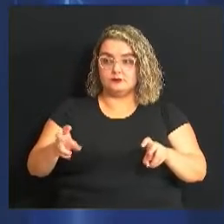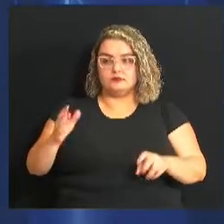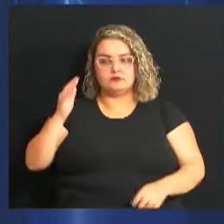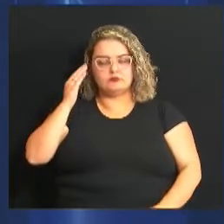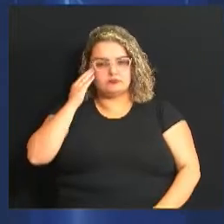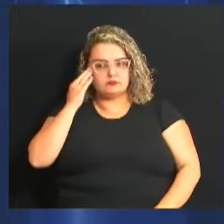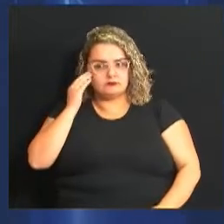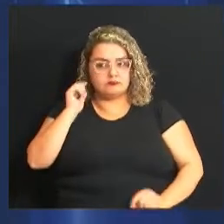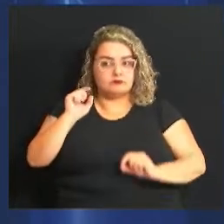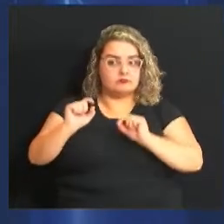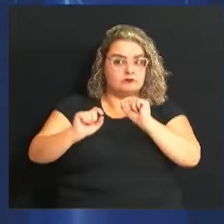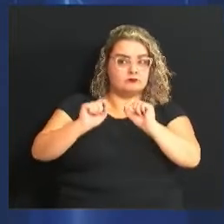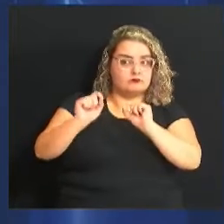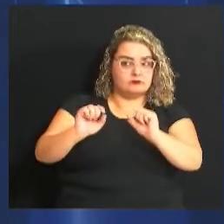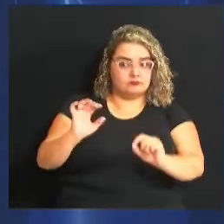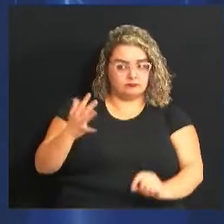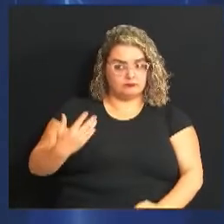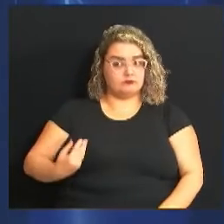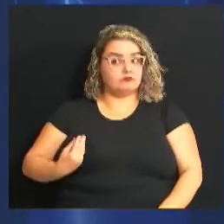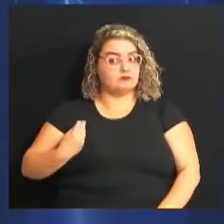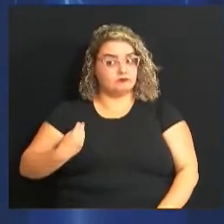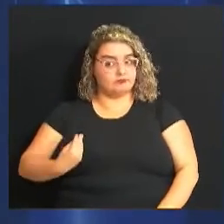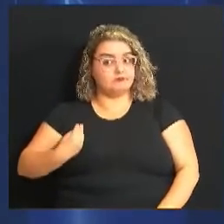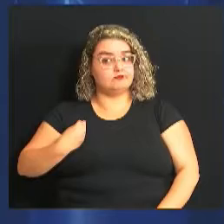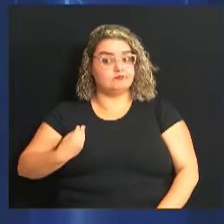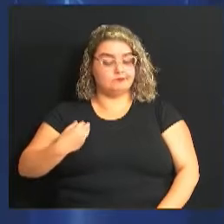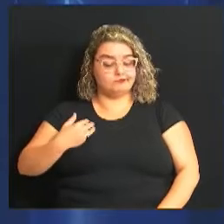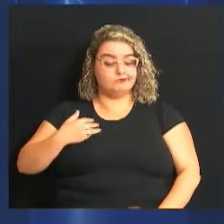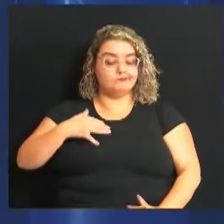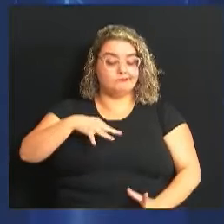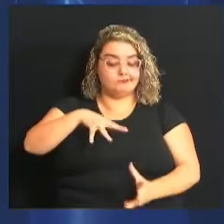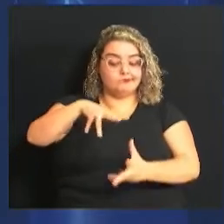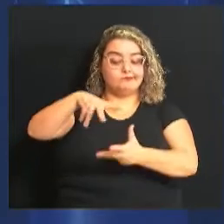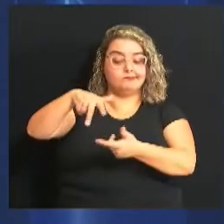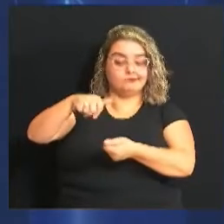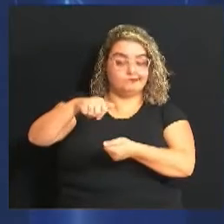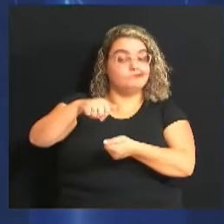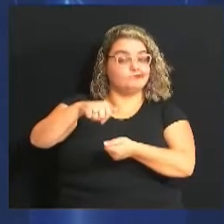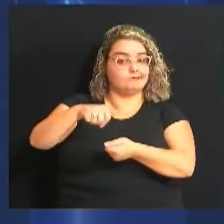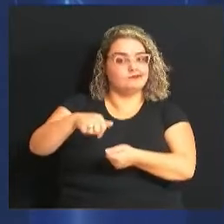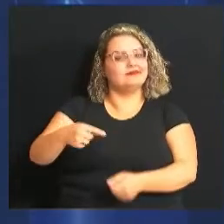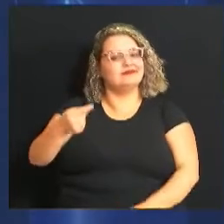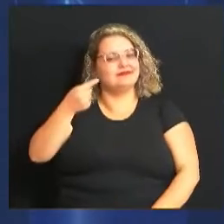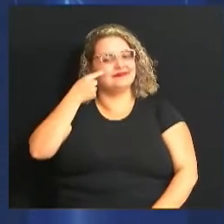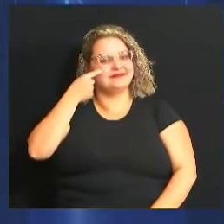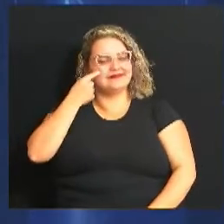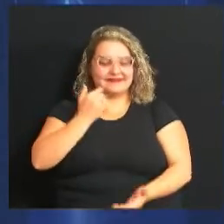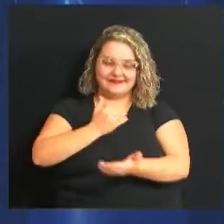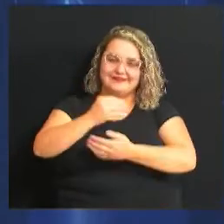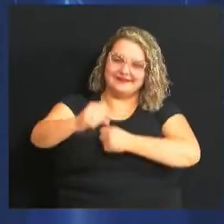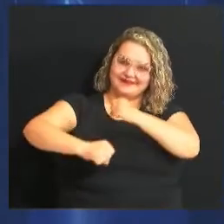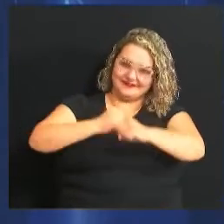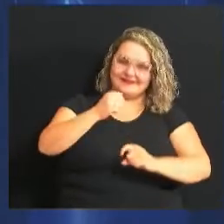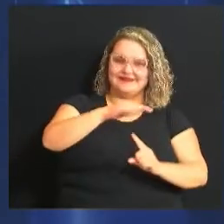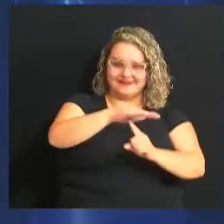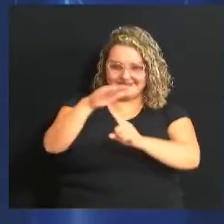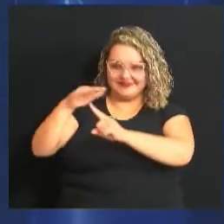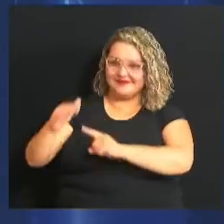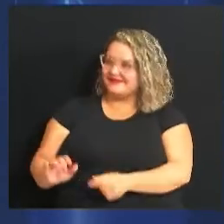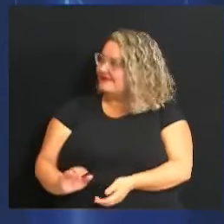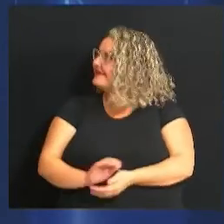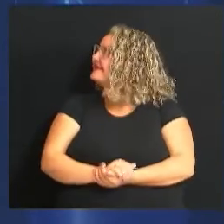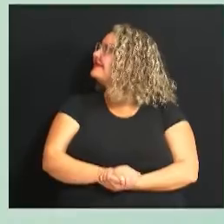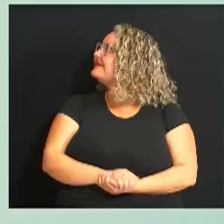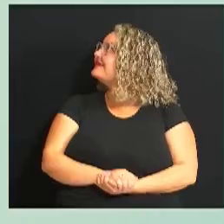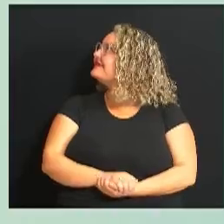é que estamos vivendo neste planeta chamado Terra. Então roda a vinheta que está começando o Giro Ambiental.